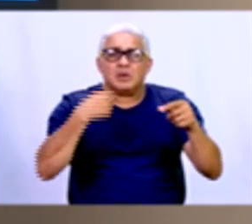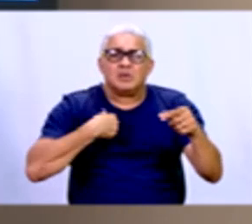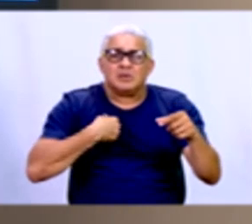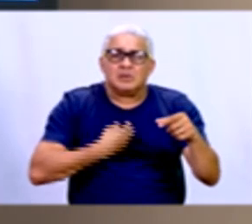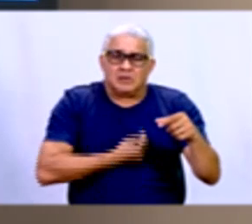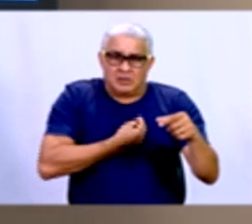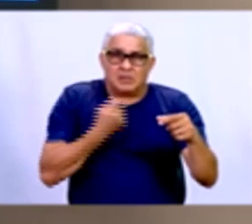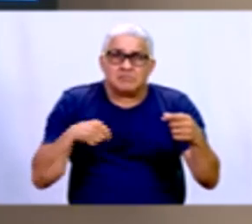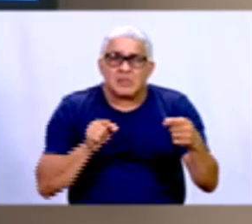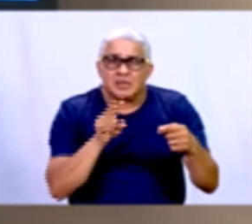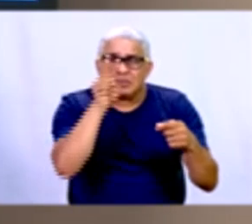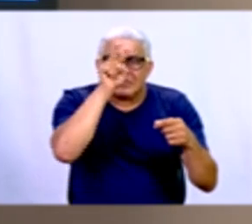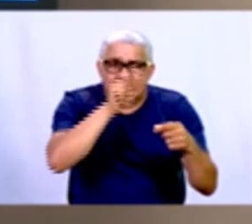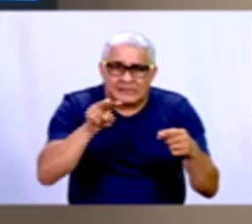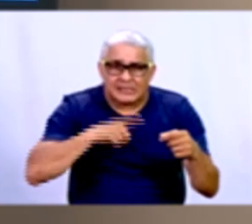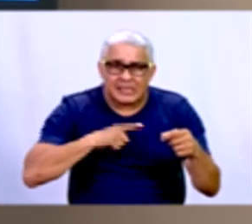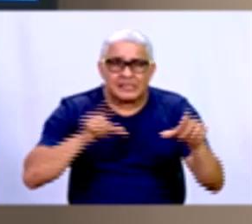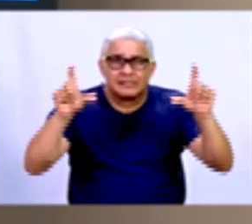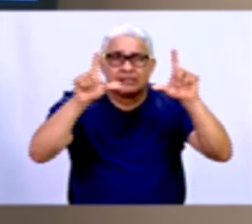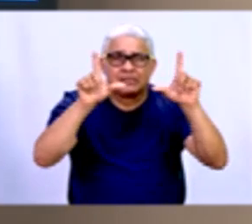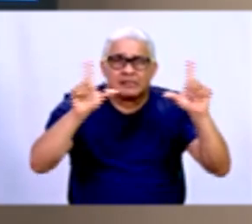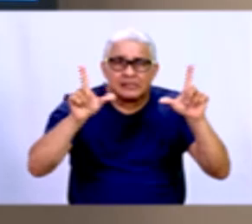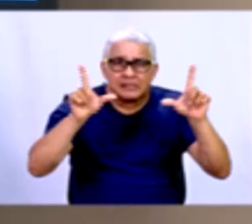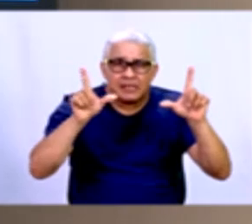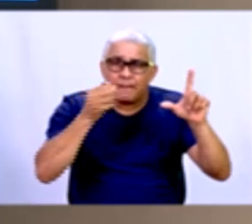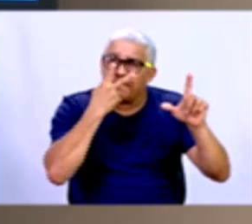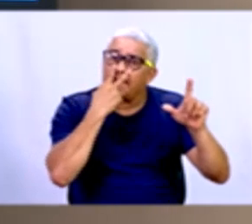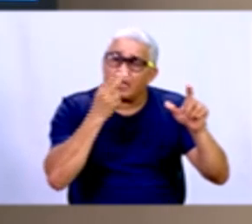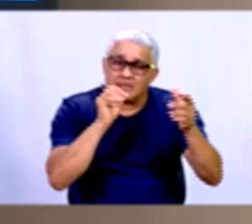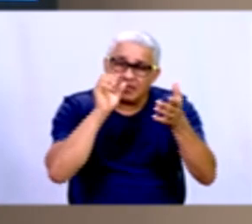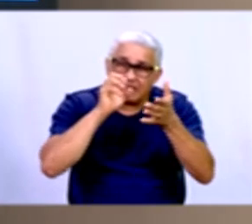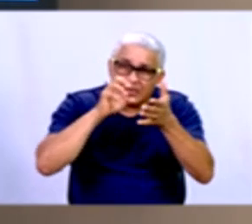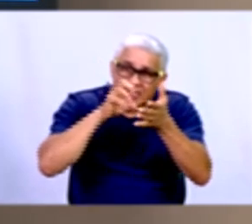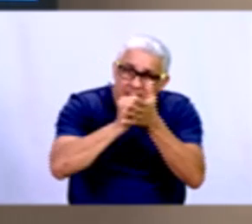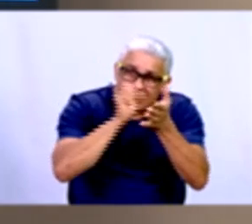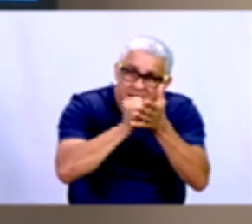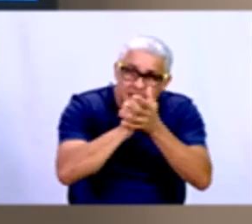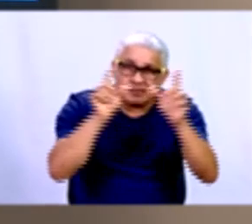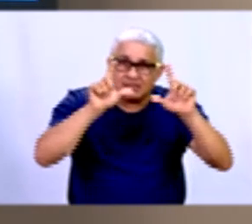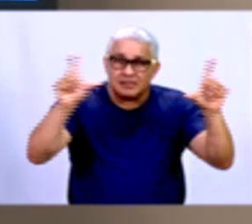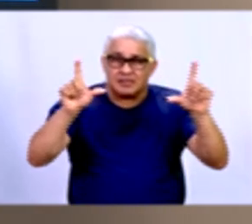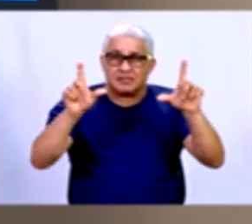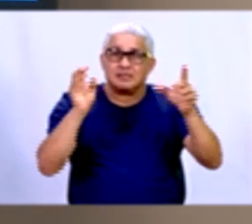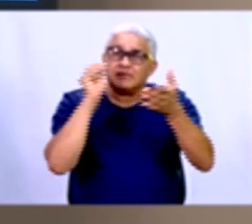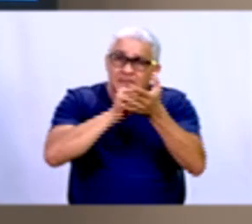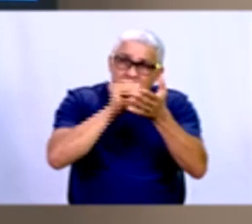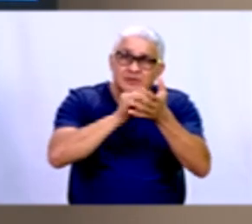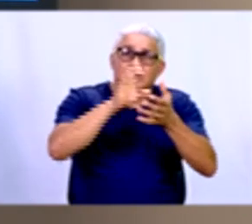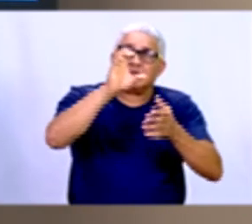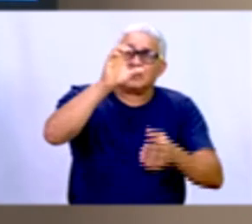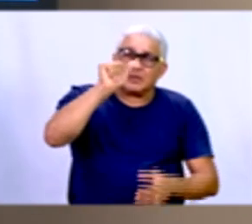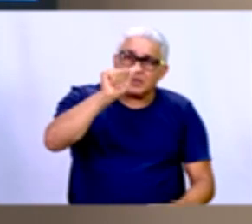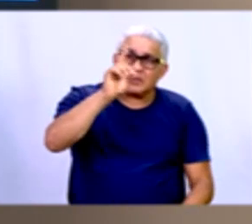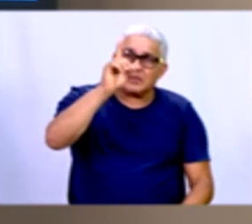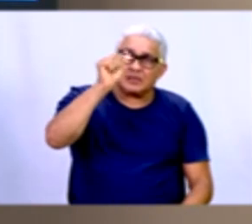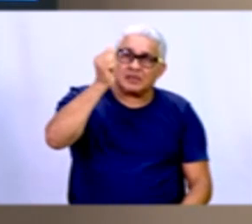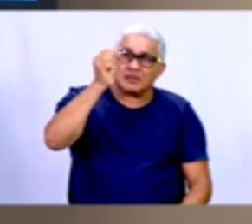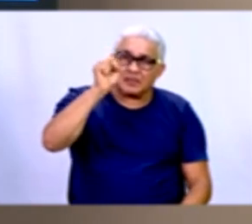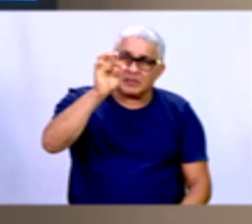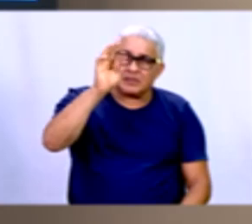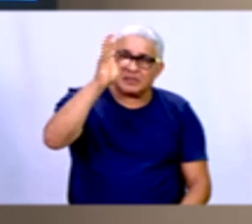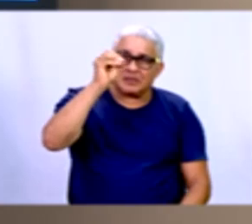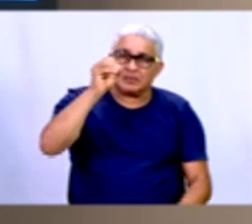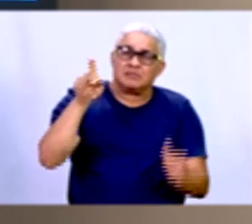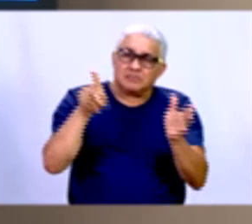está. Tem lá uma tela que parece uma tela de cadastro, mas em cima não diz que é cadastro de usuário, ou